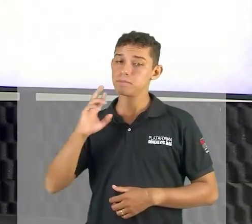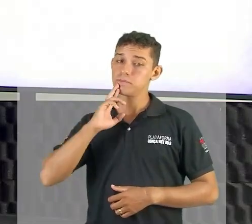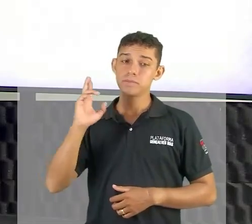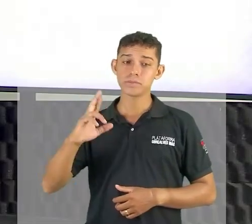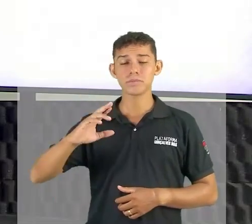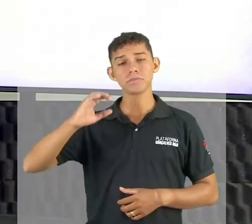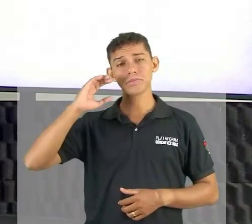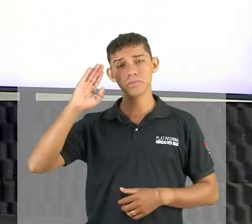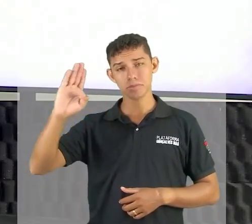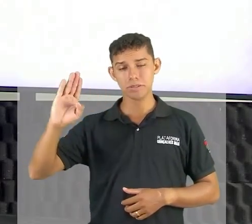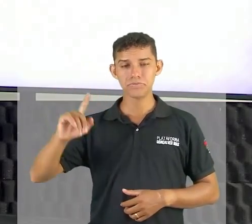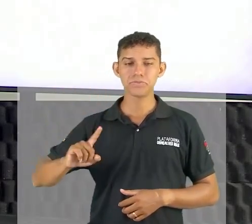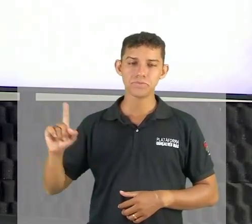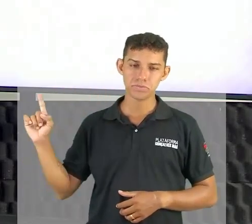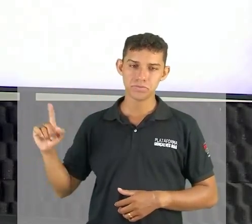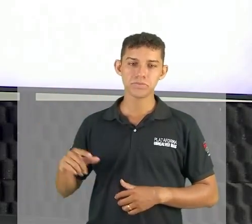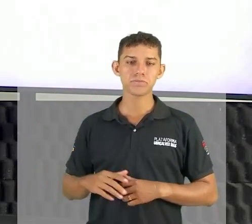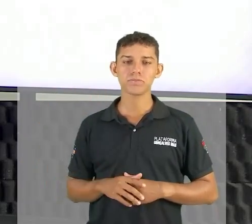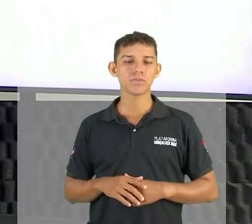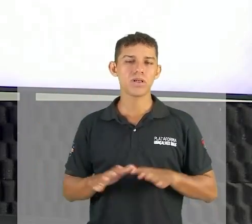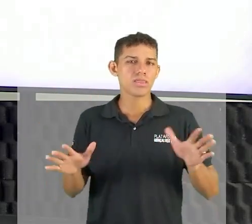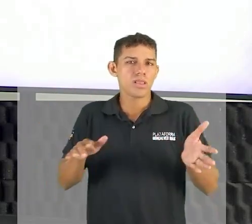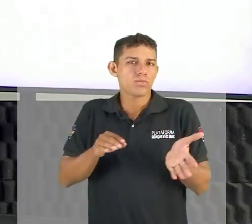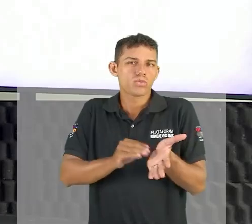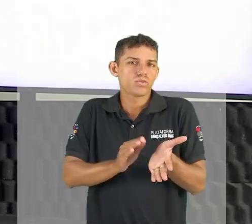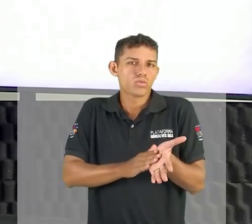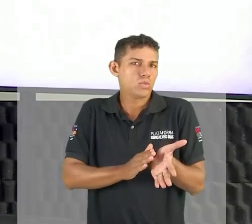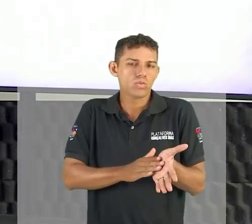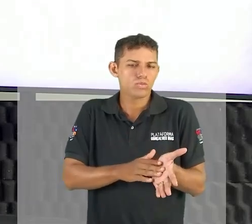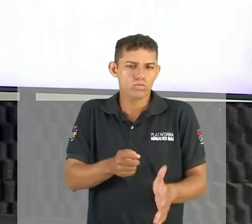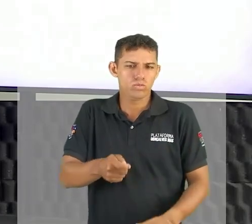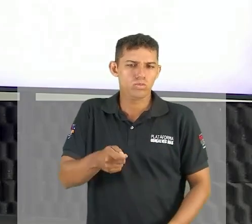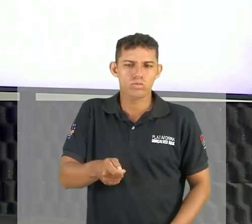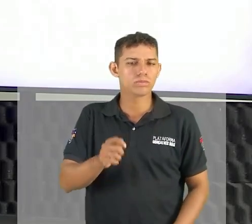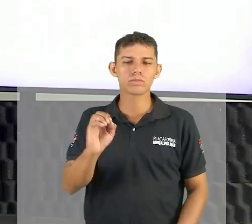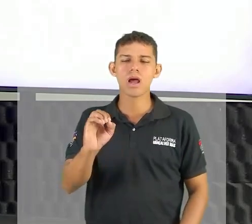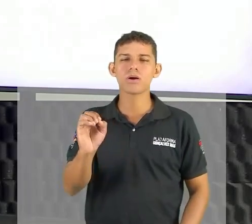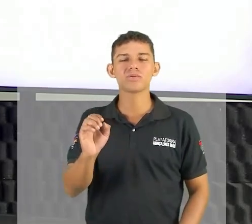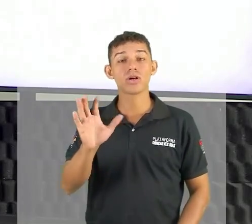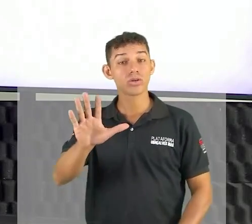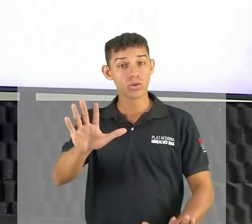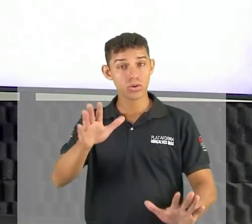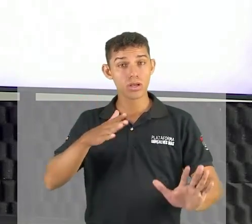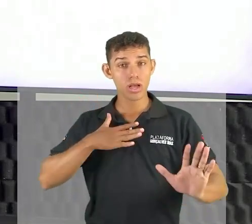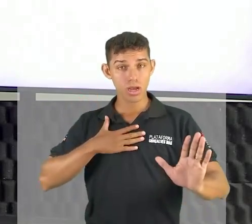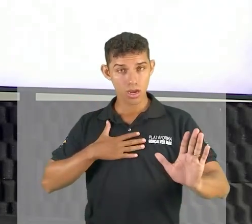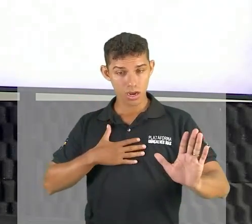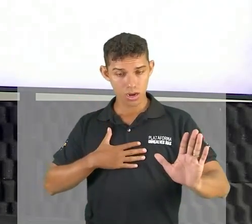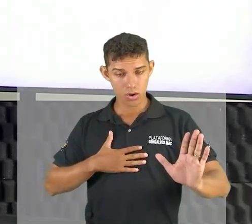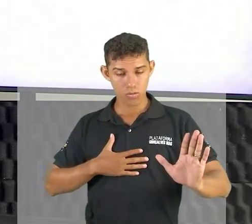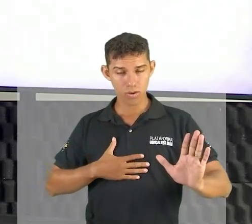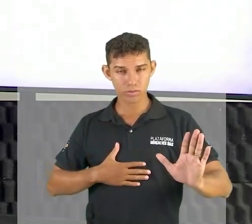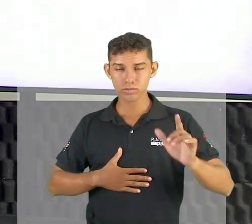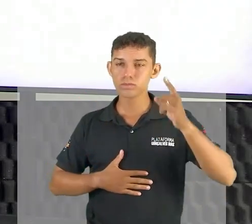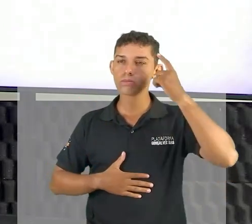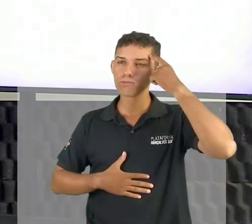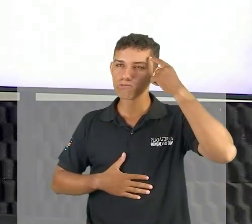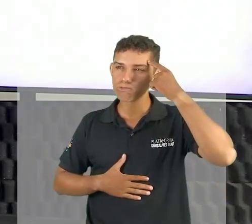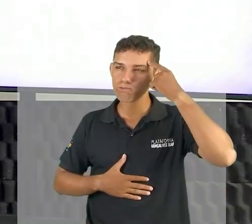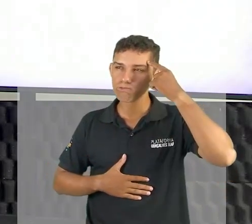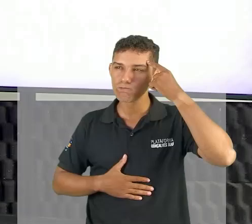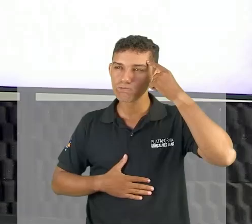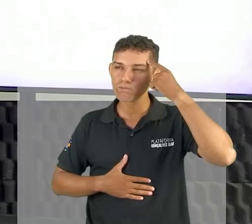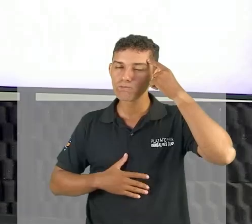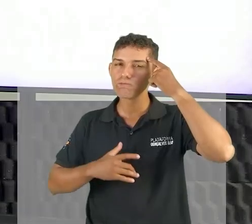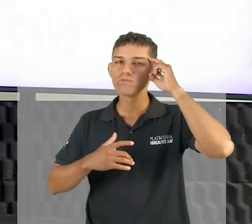É uma questão que ela não exige muito de você. Ela é só você ter calma. Tivemos questões